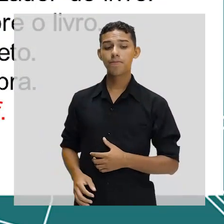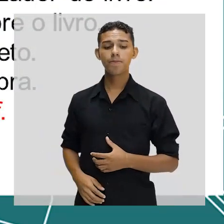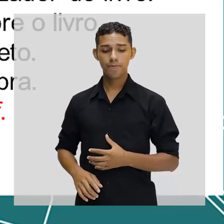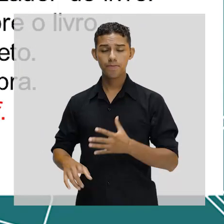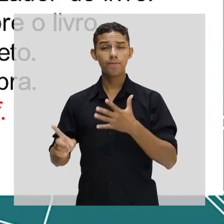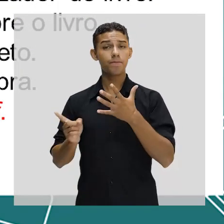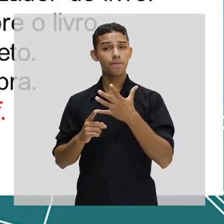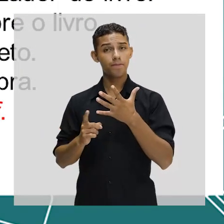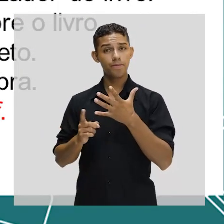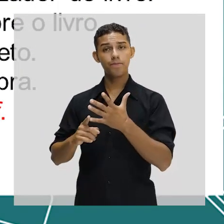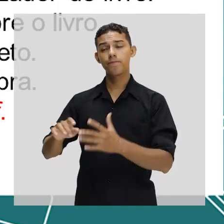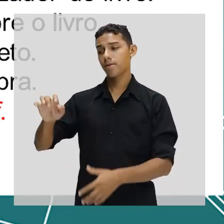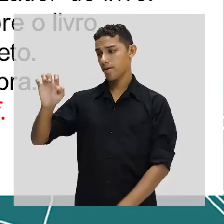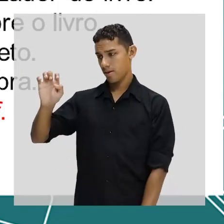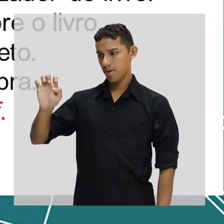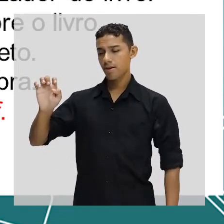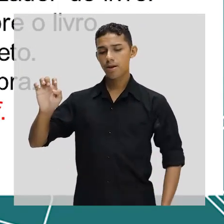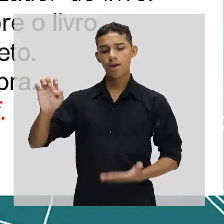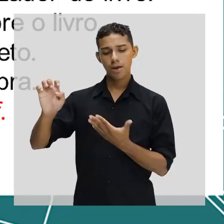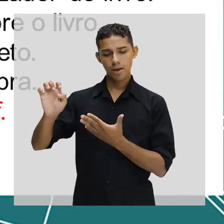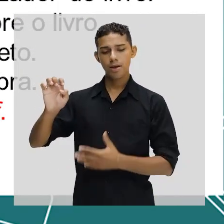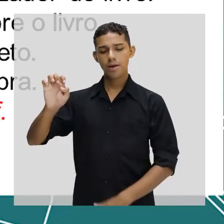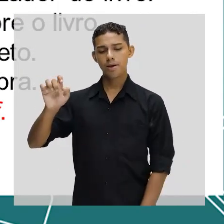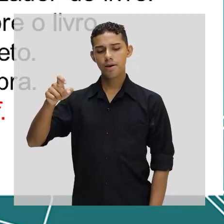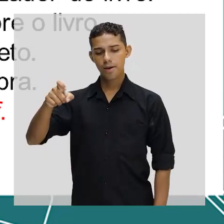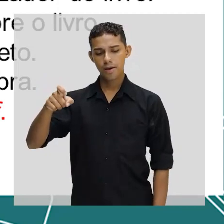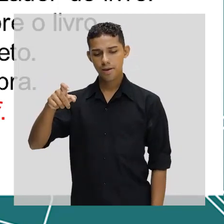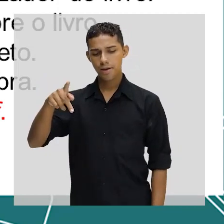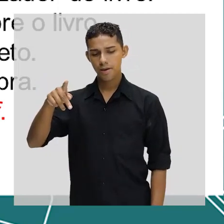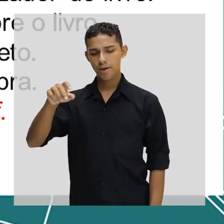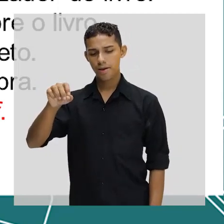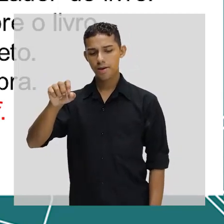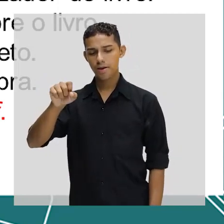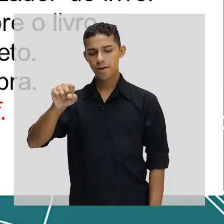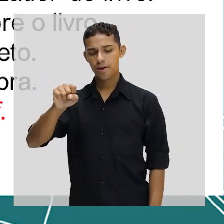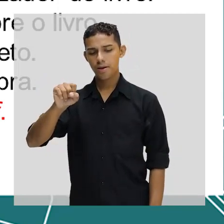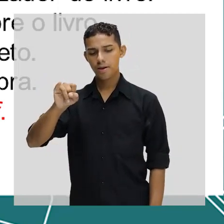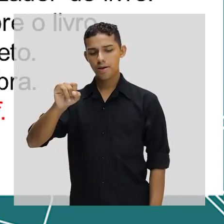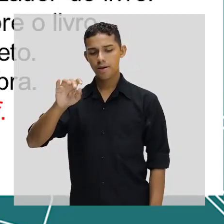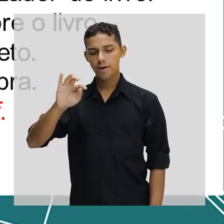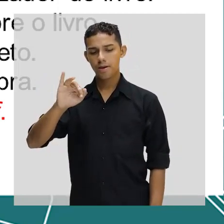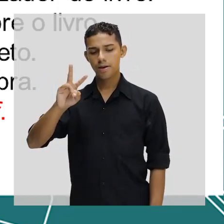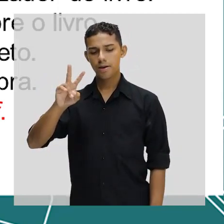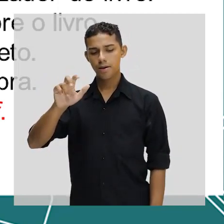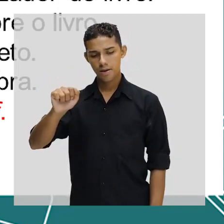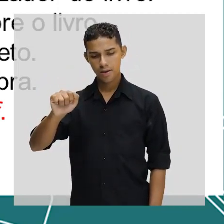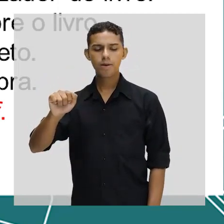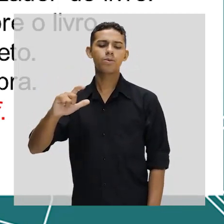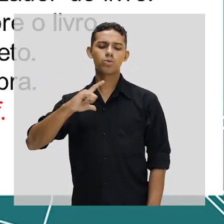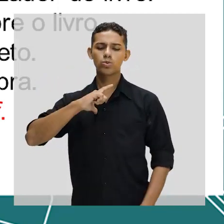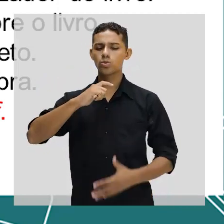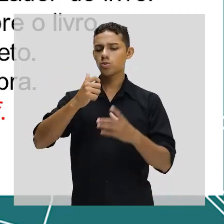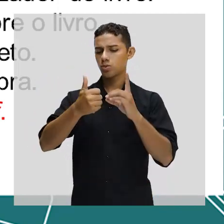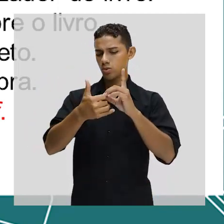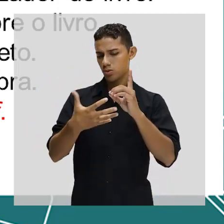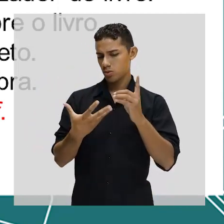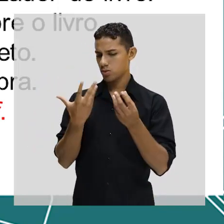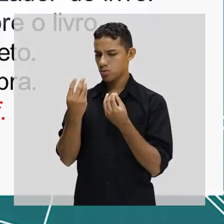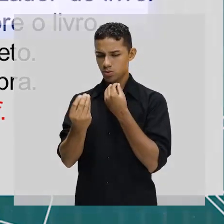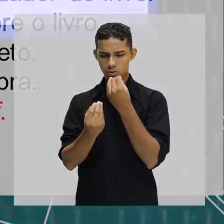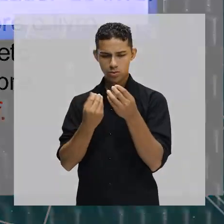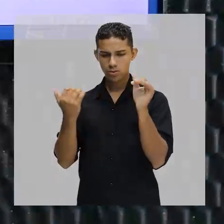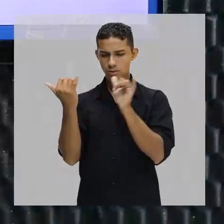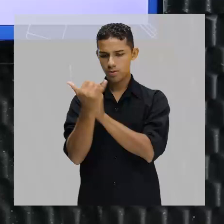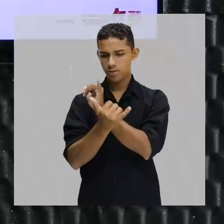A resposta correta, expositiva, porque ele vai expondo todos os dados de como a obra